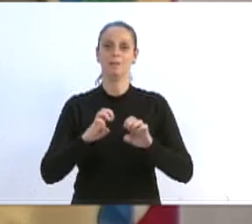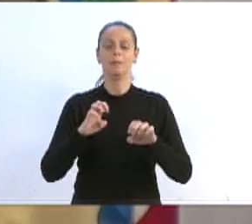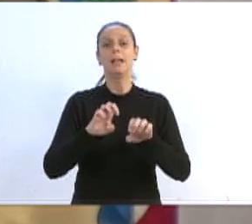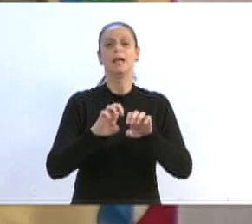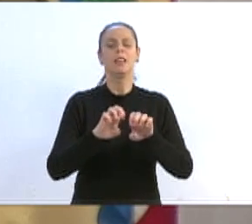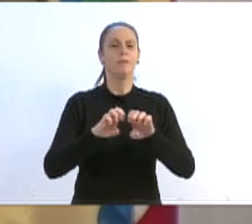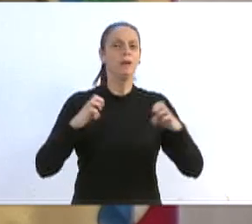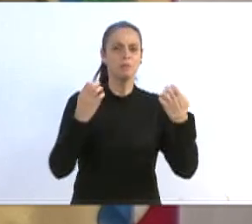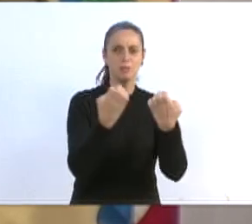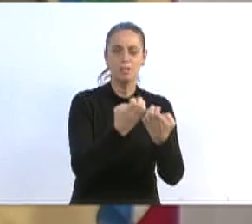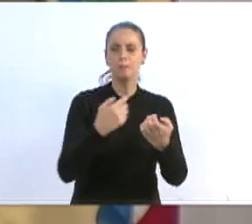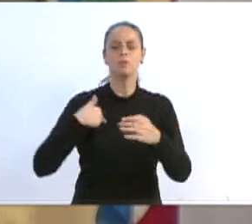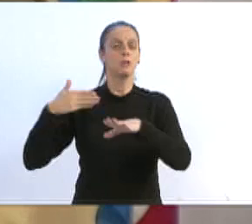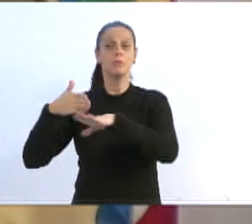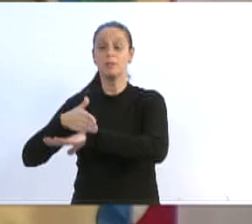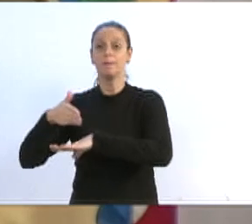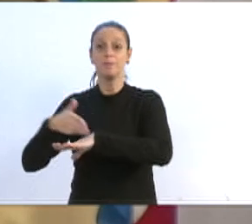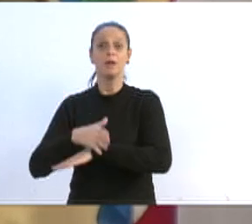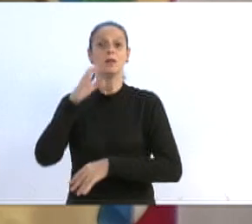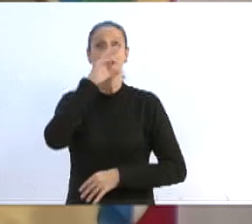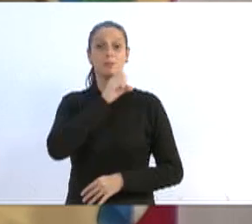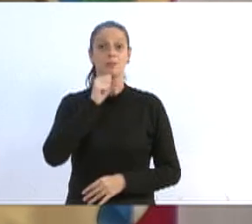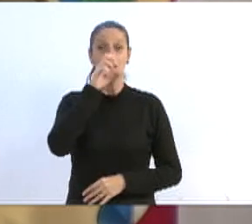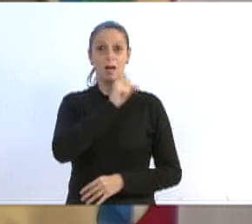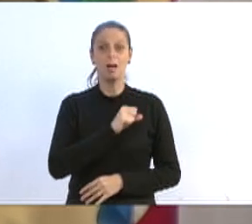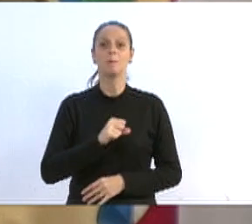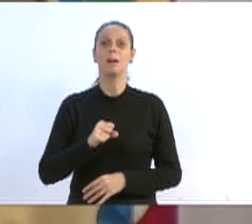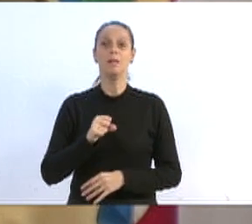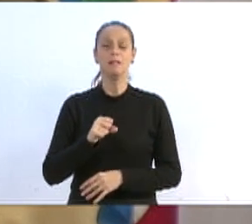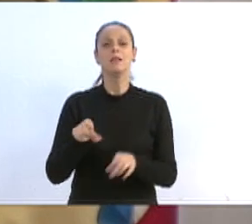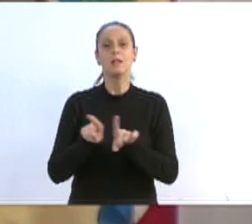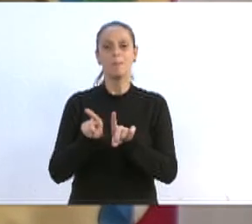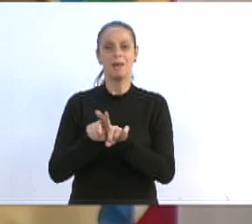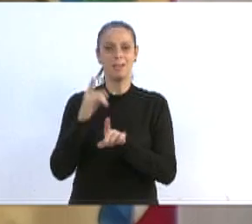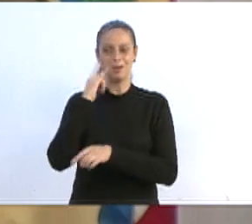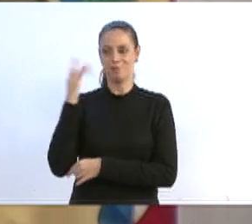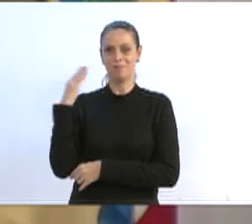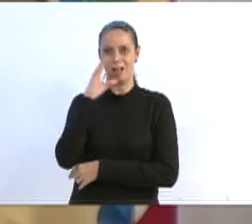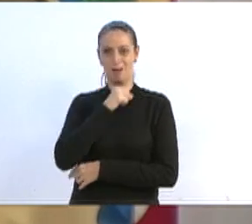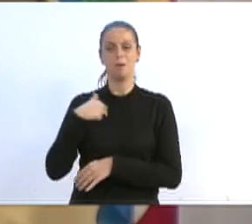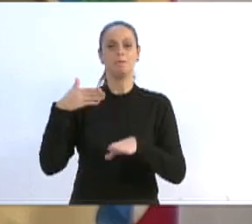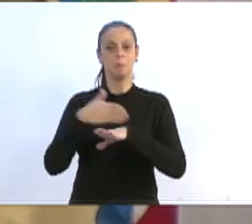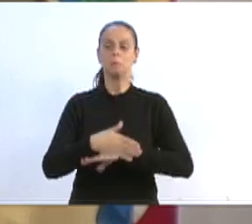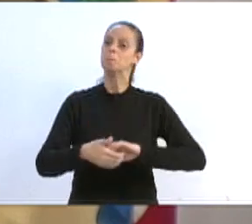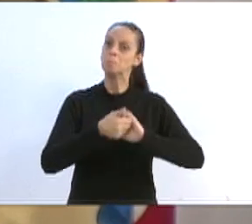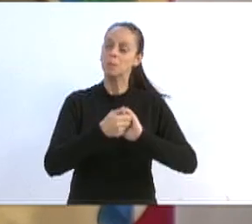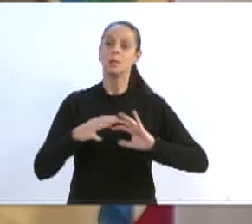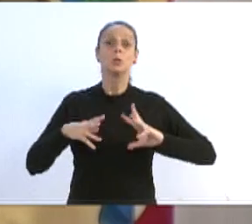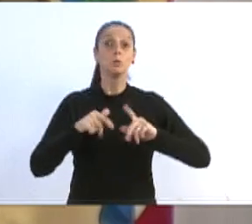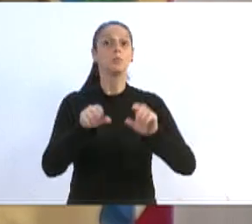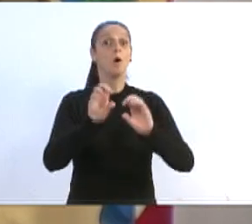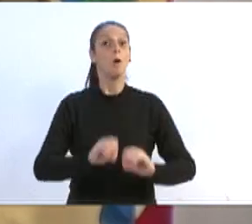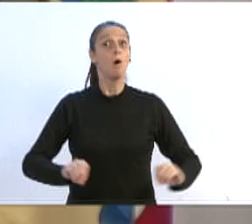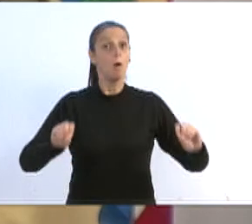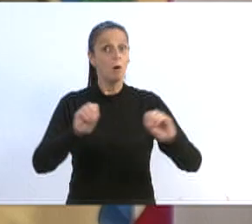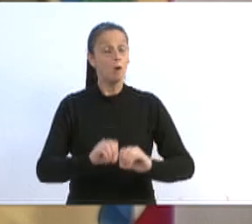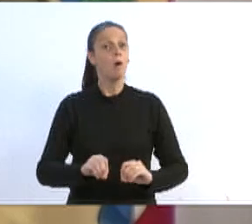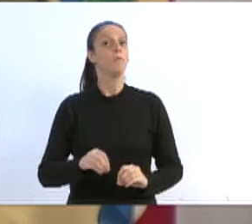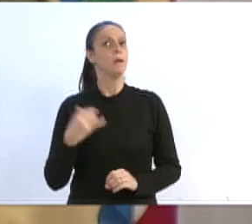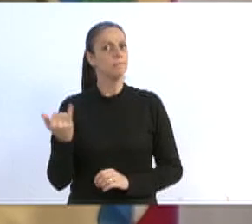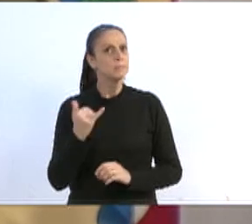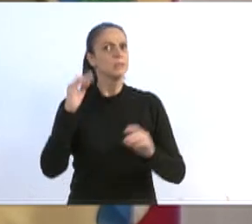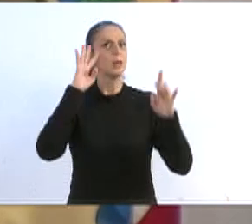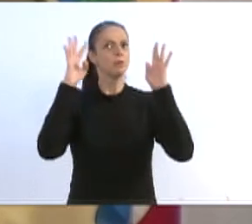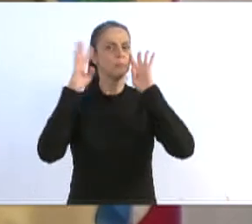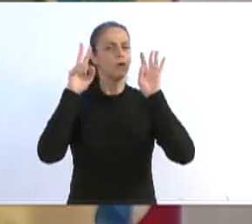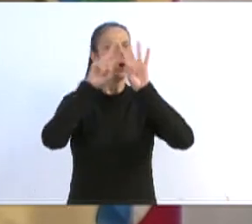participei de muitos no último sábado do último evento e quero parabenizar. Foi tudo ótimo e vale a pena refletirmos